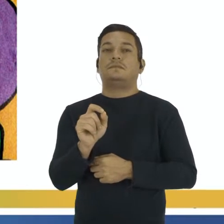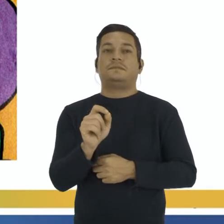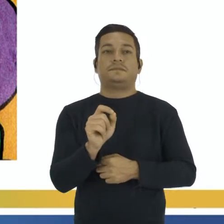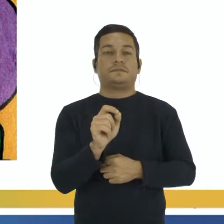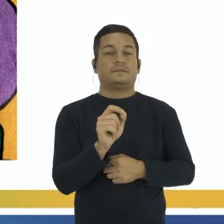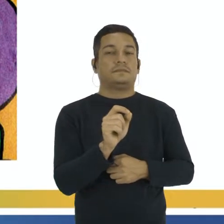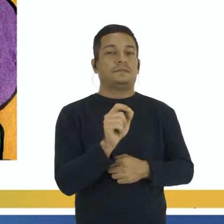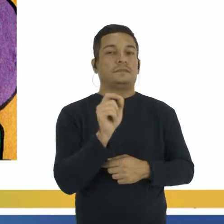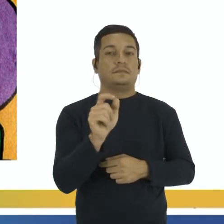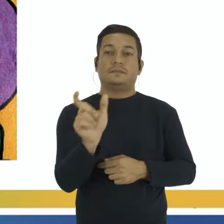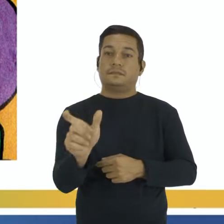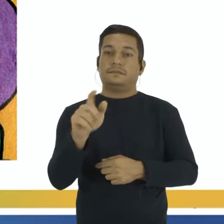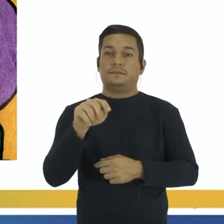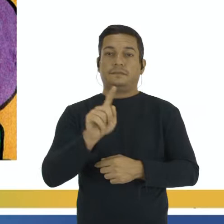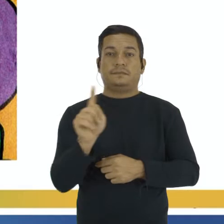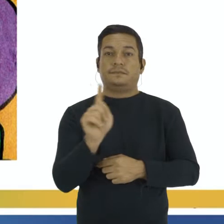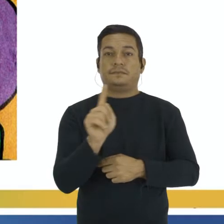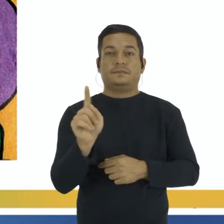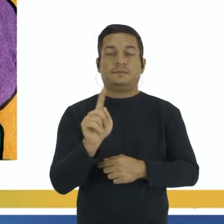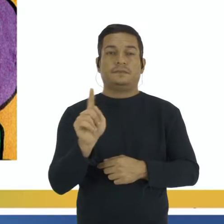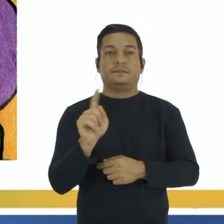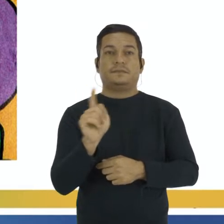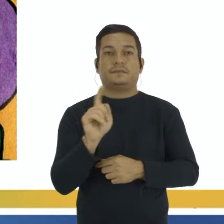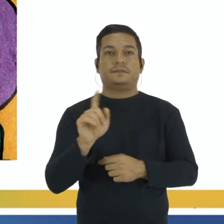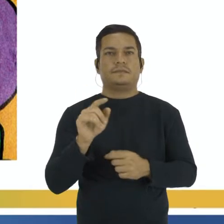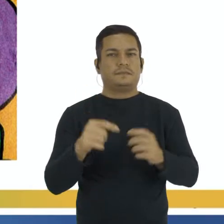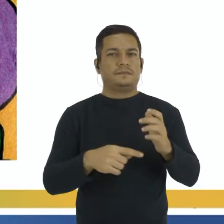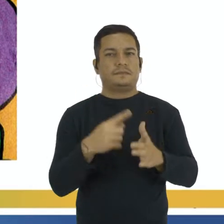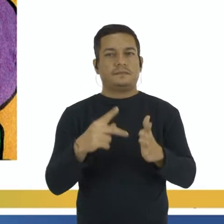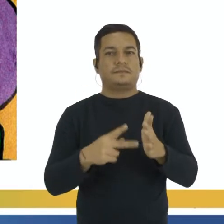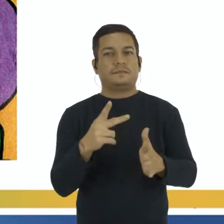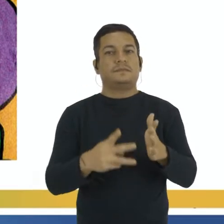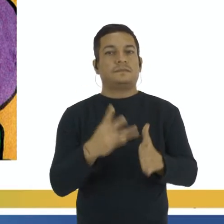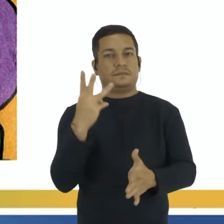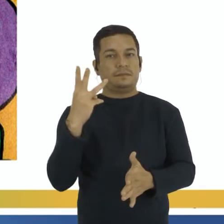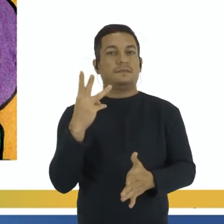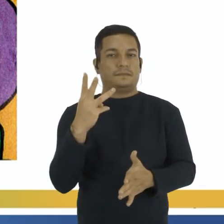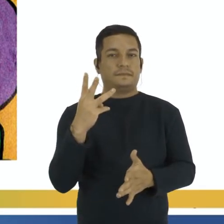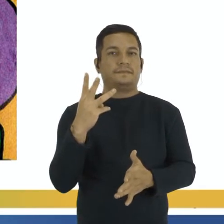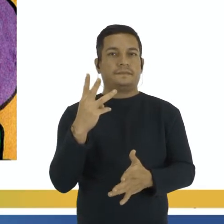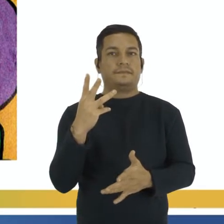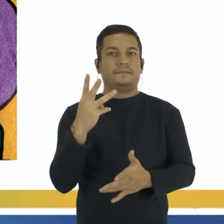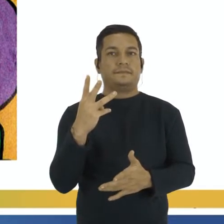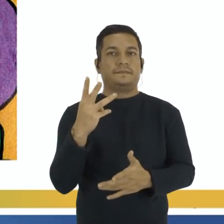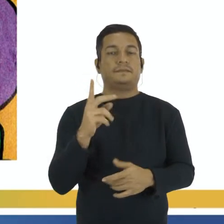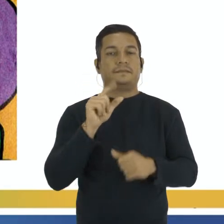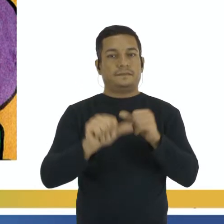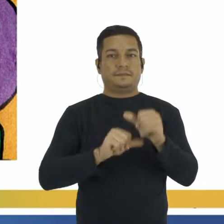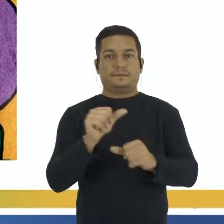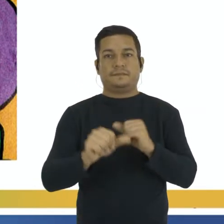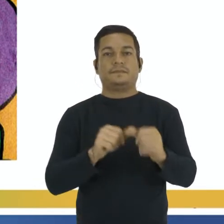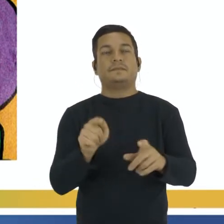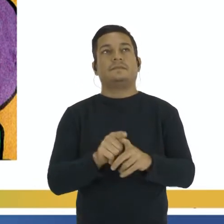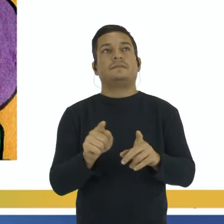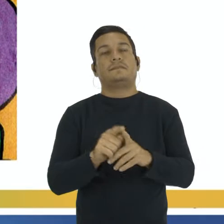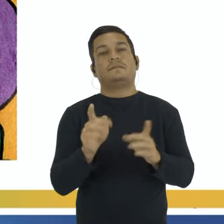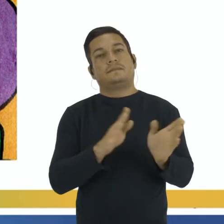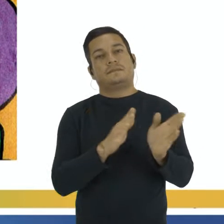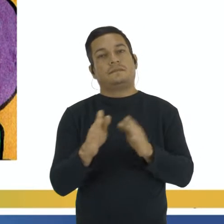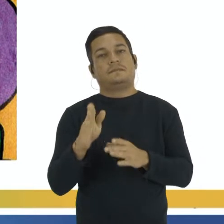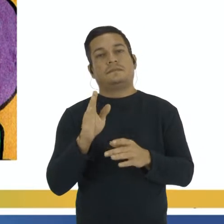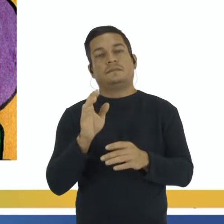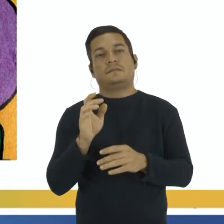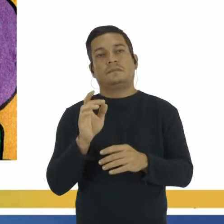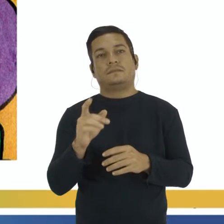aparece, ela fala a palavra não diversas vezes, né? E isso vai mudando, tanto o formato